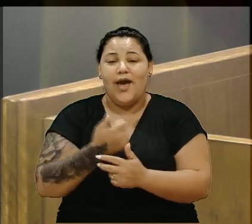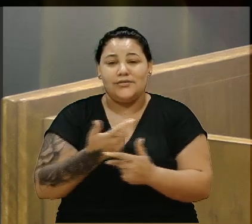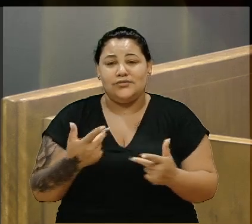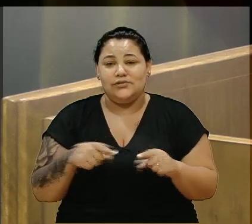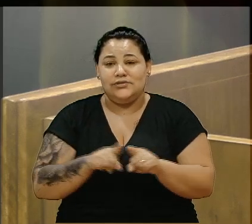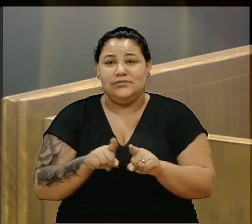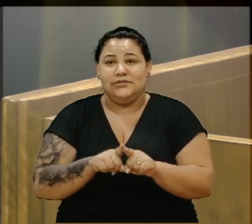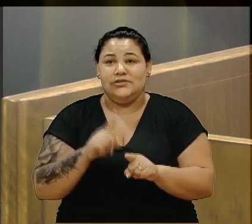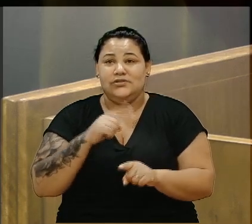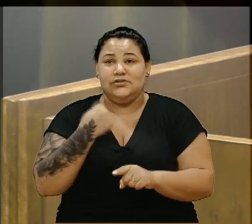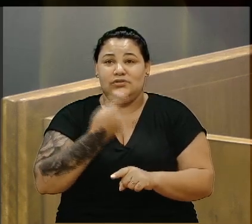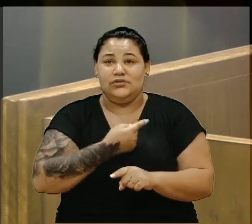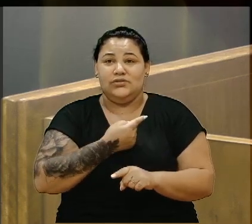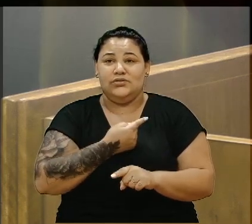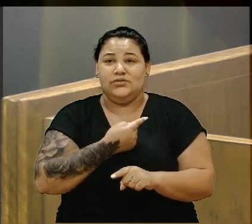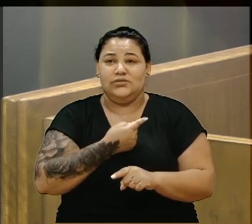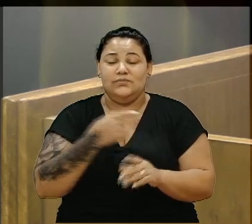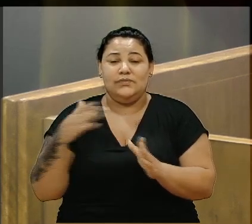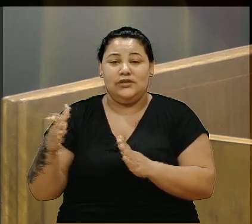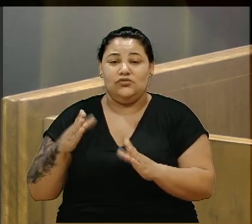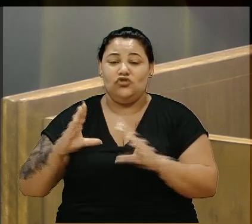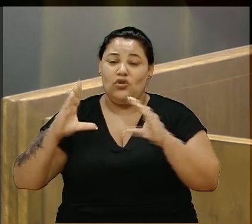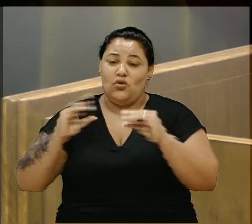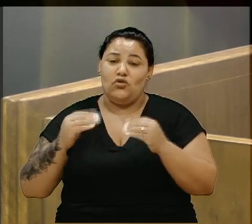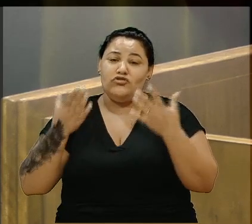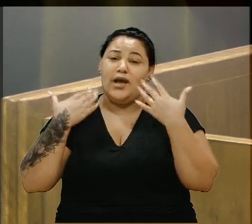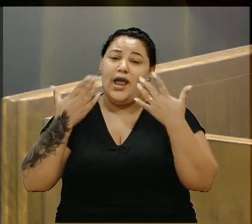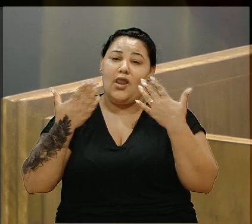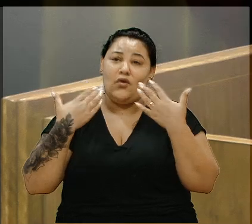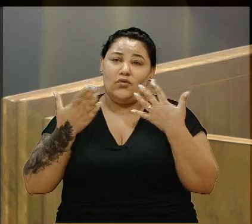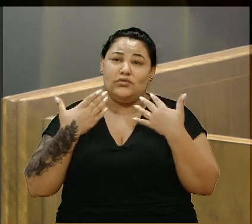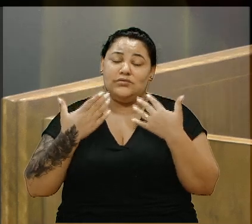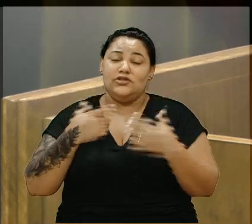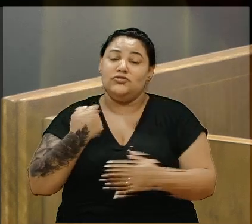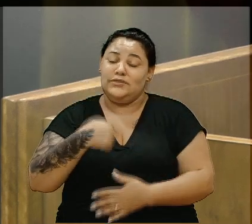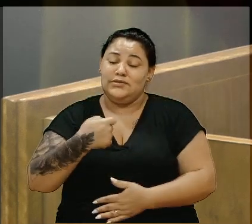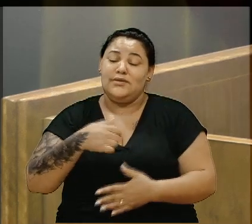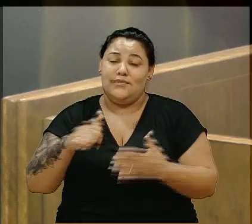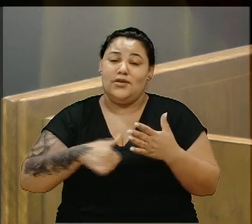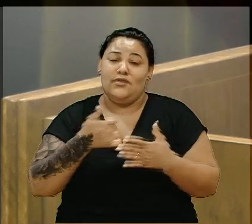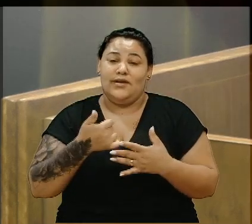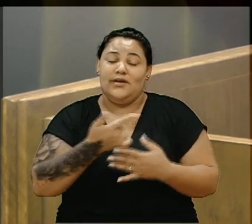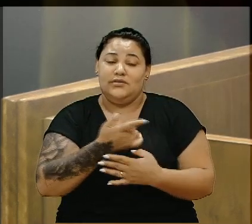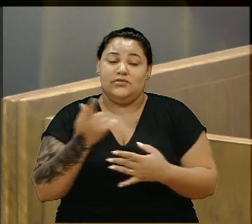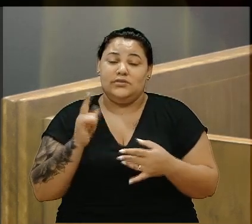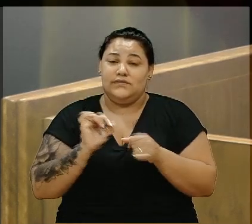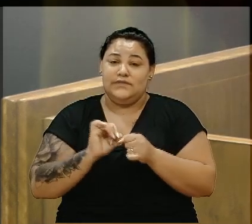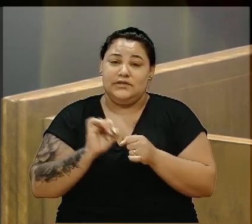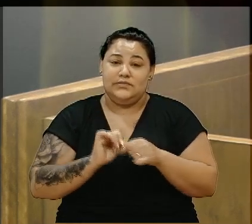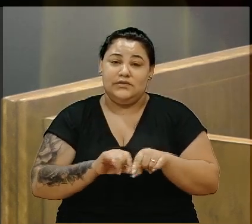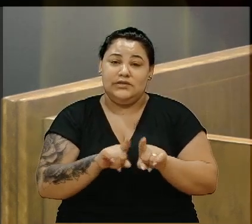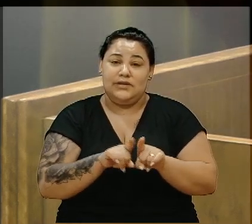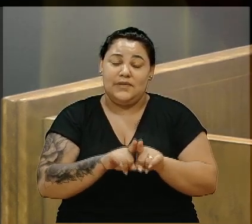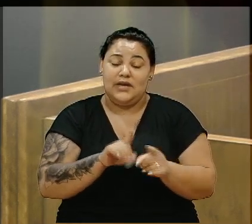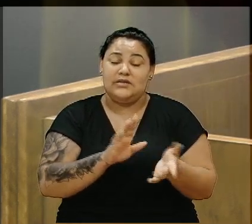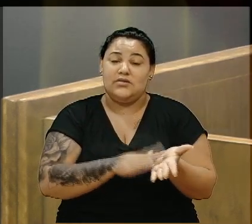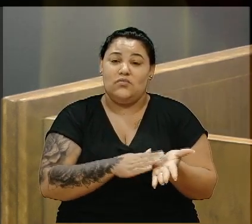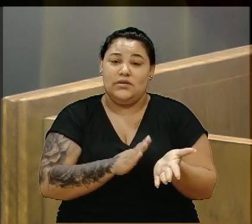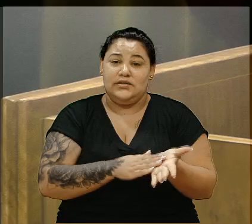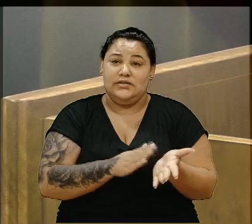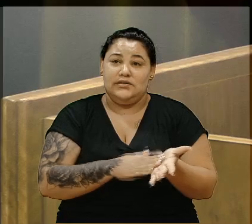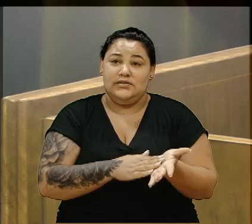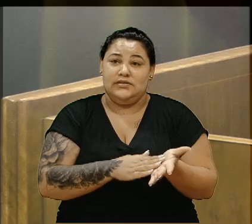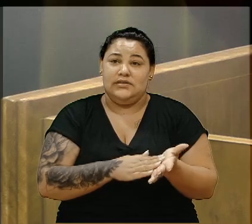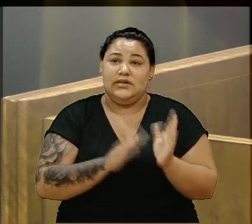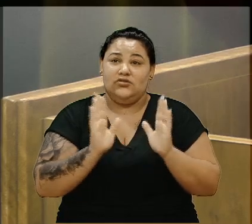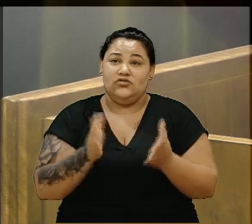num período aí de noites muito quentes e a gente precisa melhorar. E a gente tem feito também essa cobrança para que a gente possa. A gente sabe